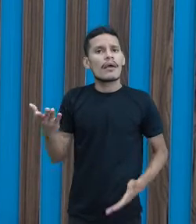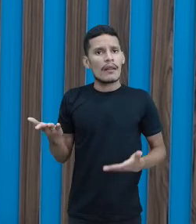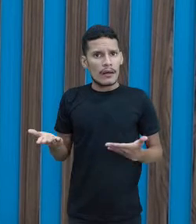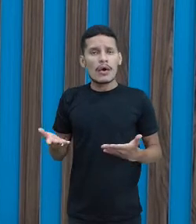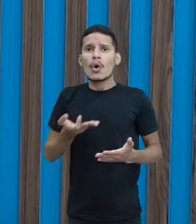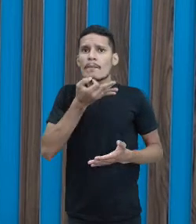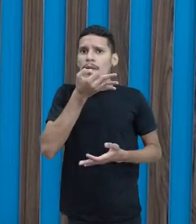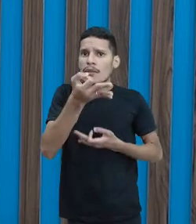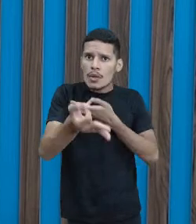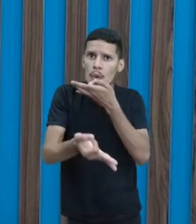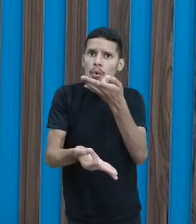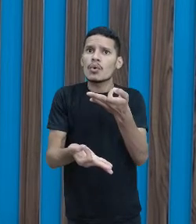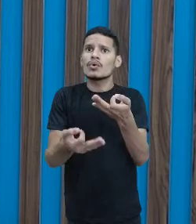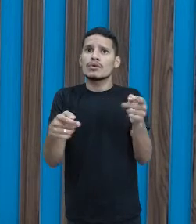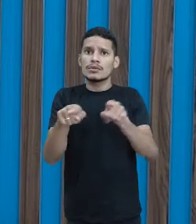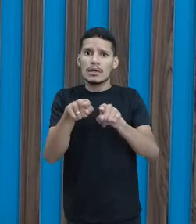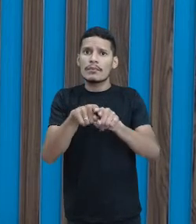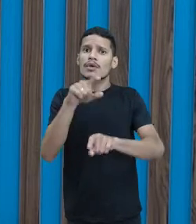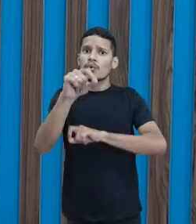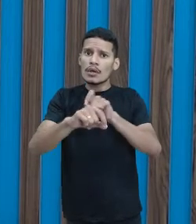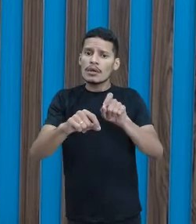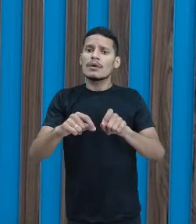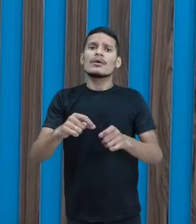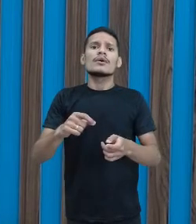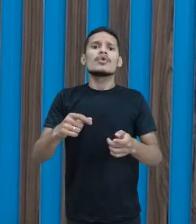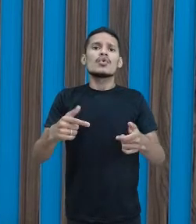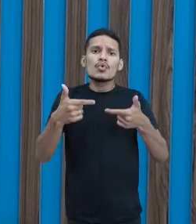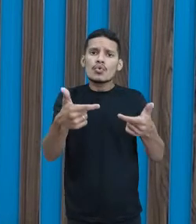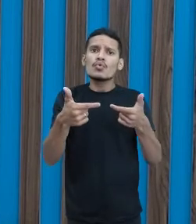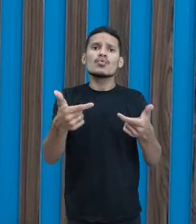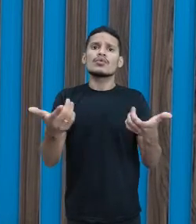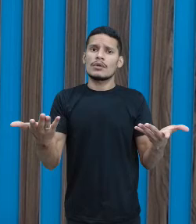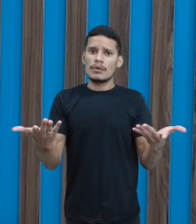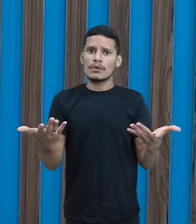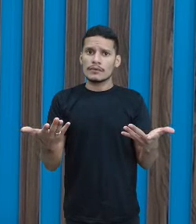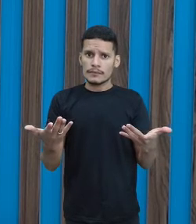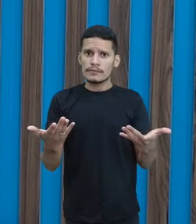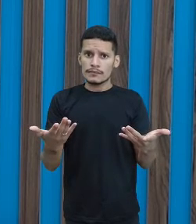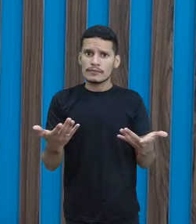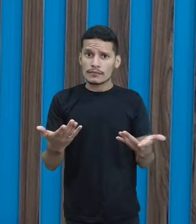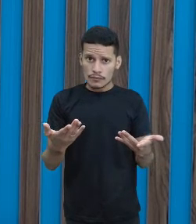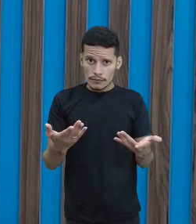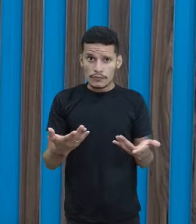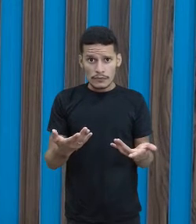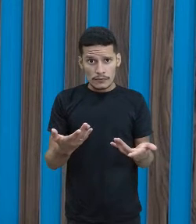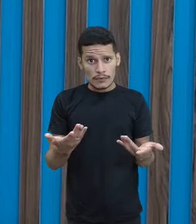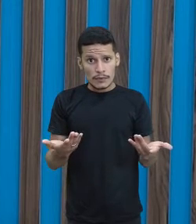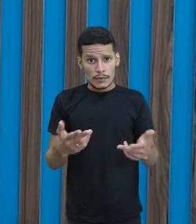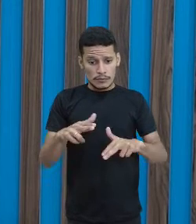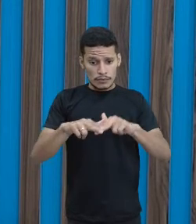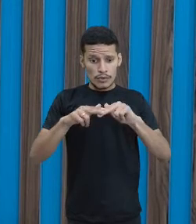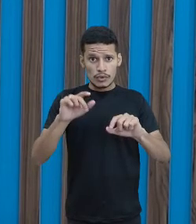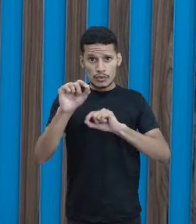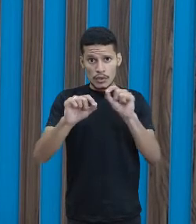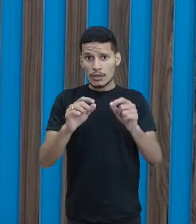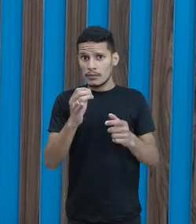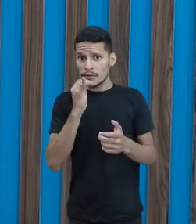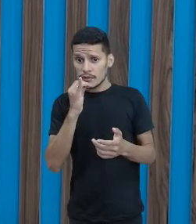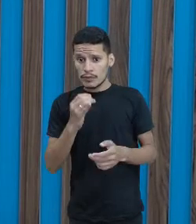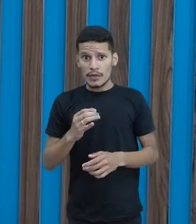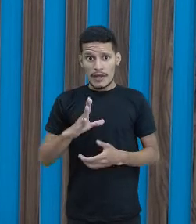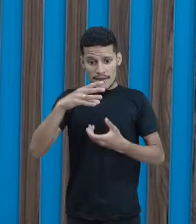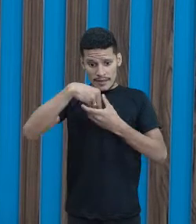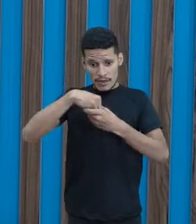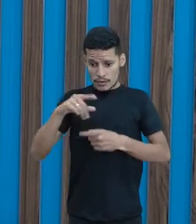suas opiniões, né, as suas reivindicações, né, e tudo isso vai ser coibido,